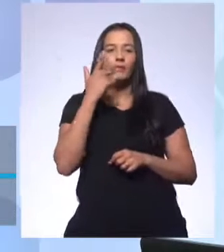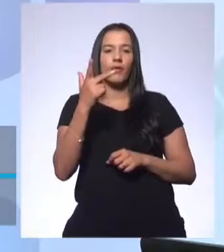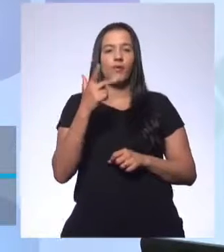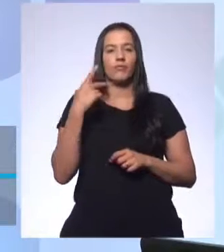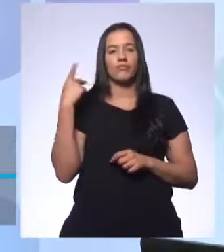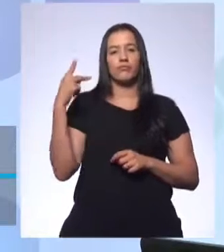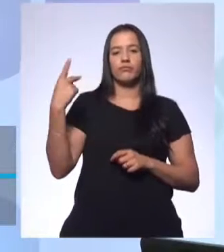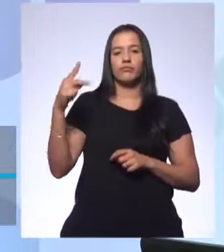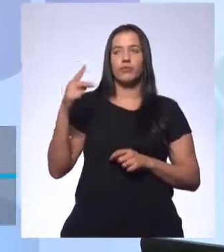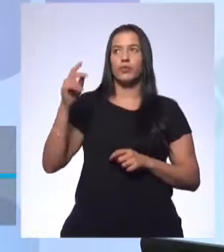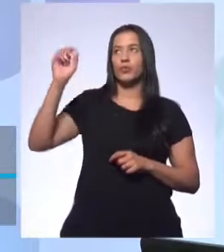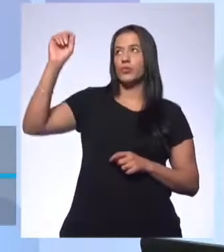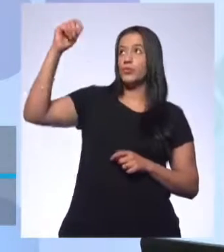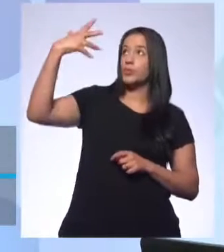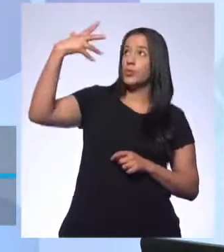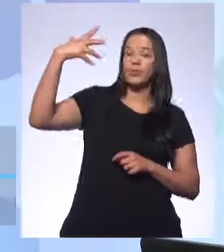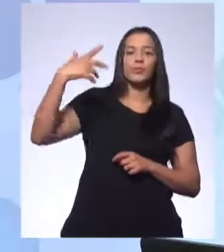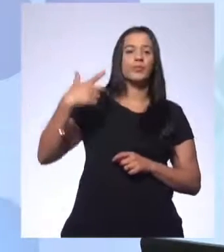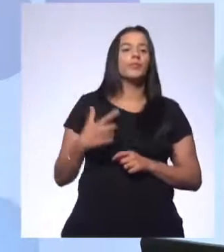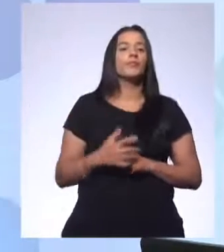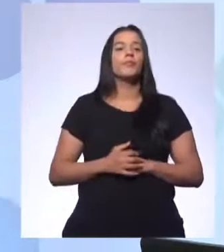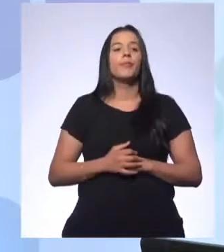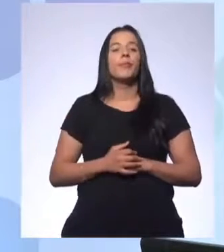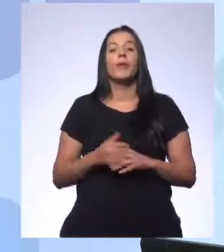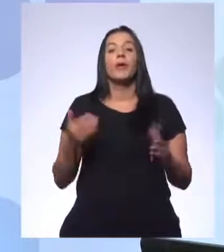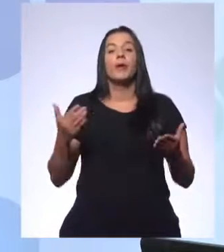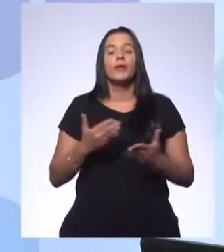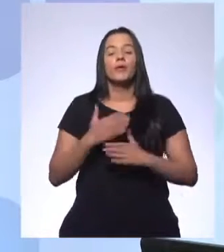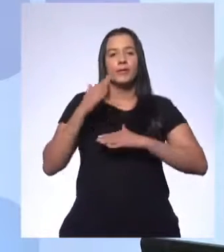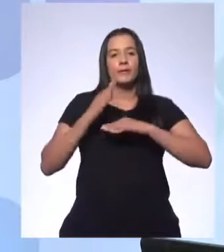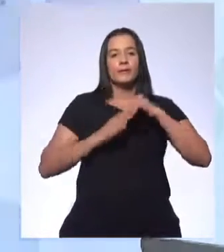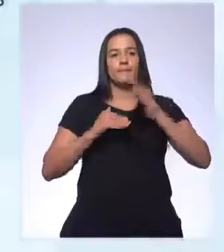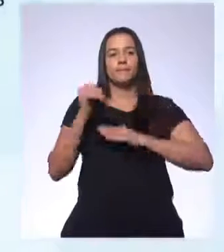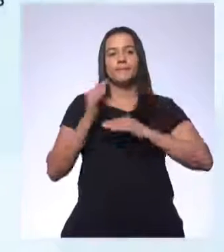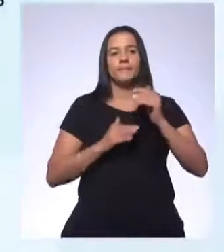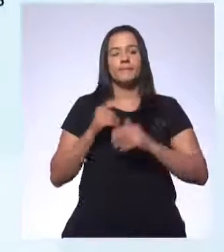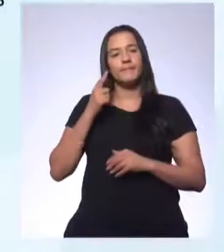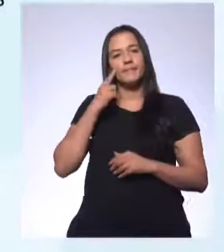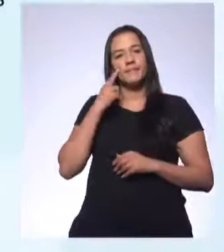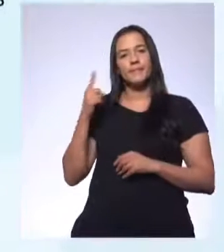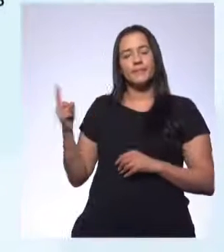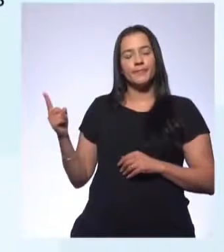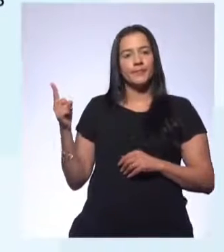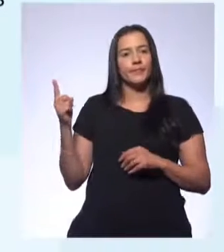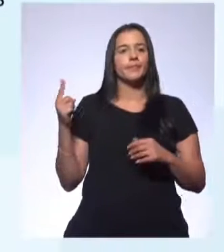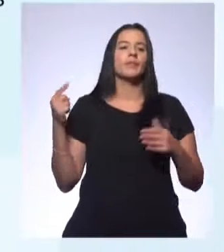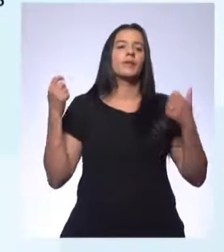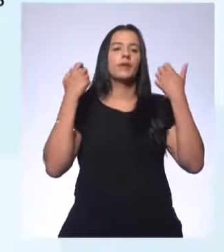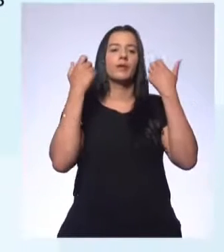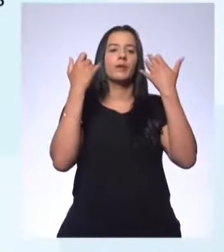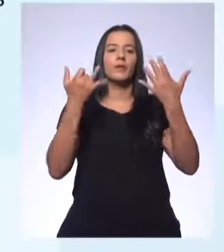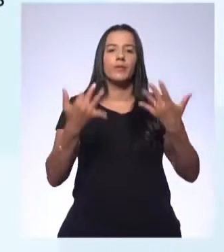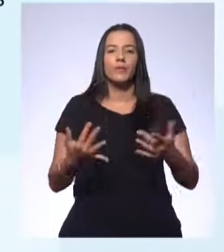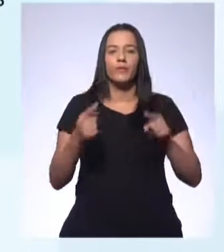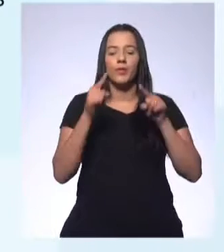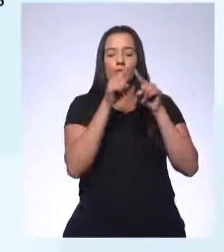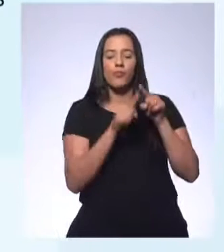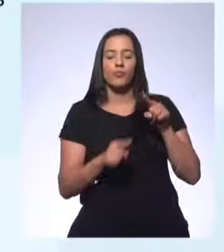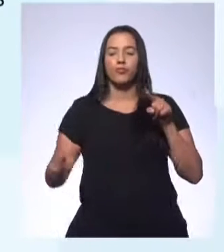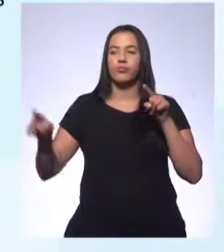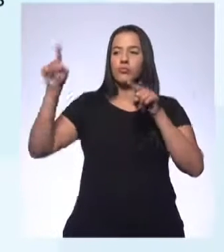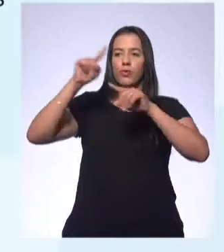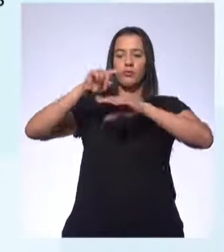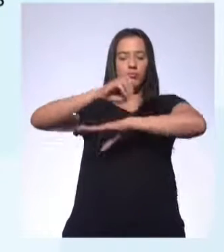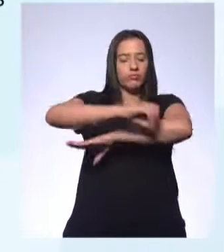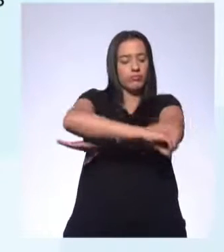astro-rei, o Sol. Por isso, a nossa habilidade de hoje que nós vamos trabalhar aqui é descrever o ciclo evolutivo do Sol, quer